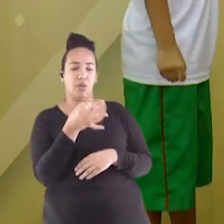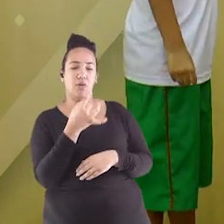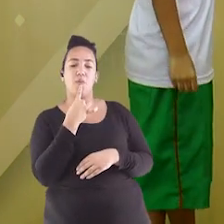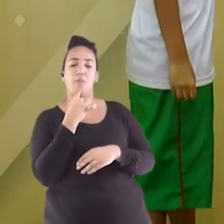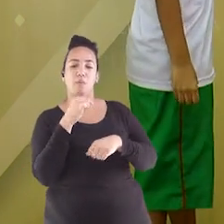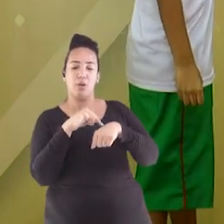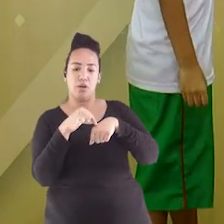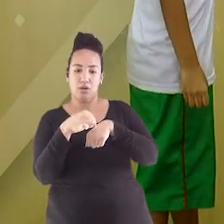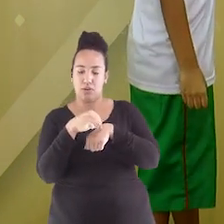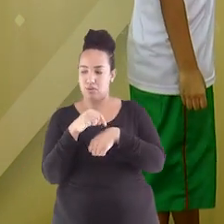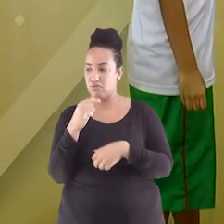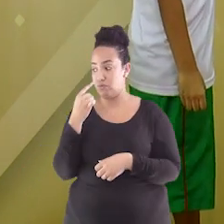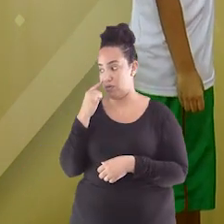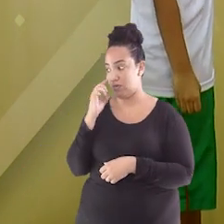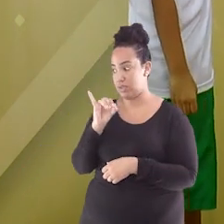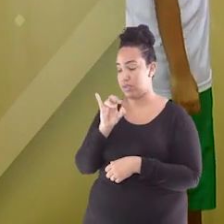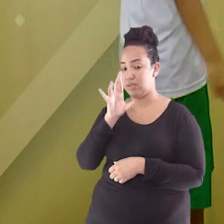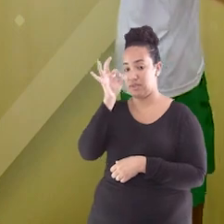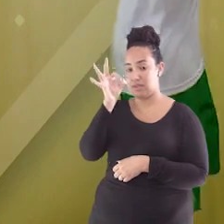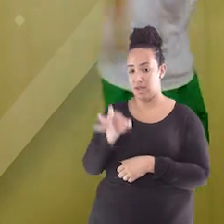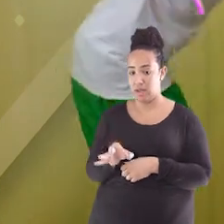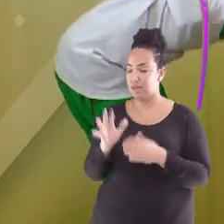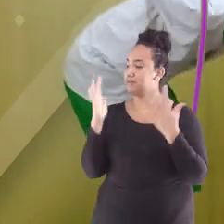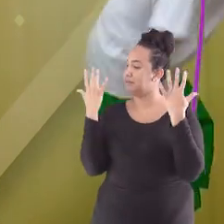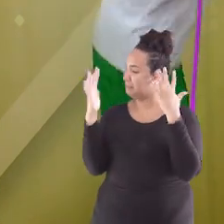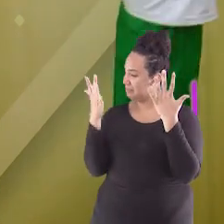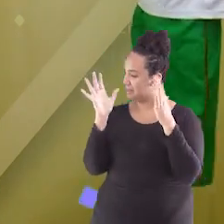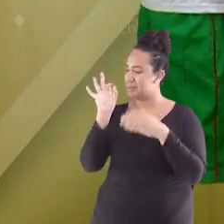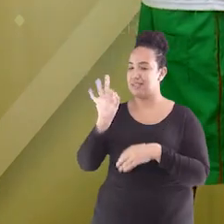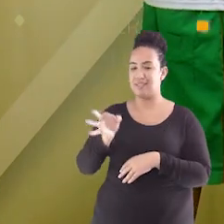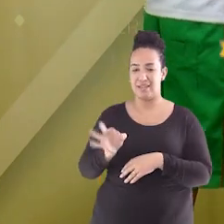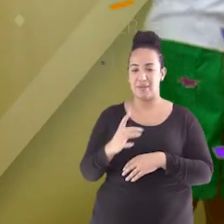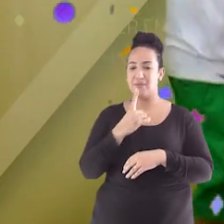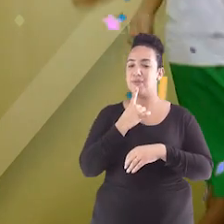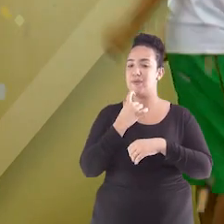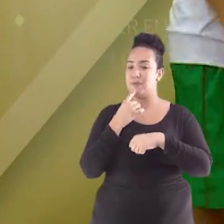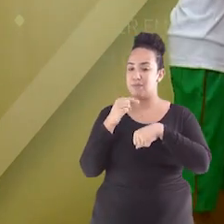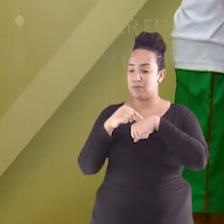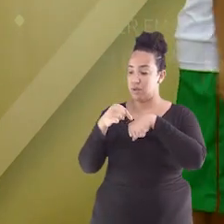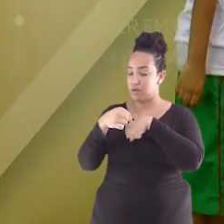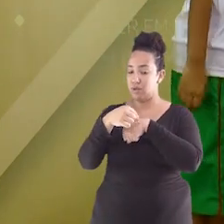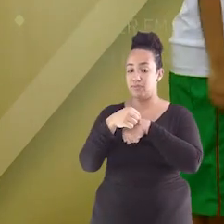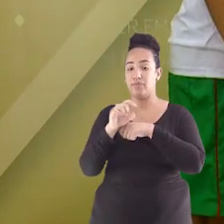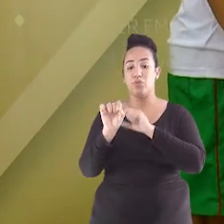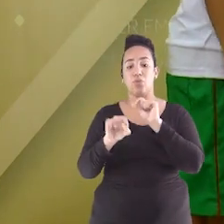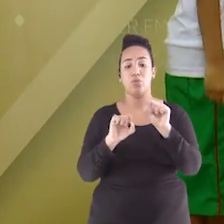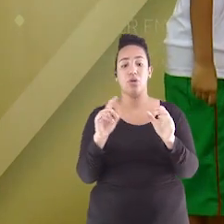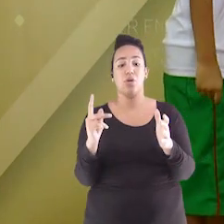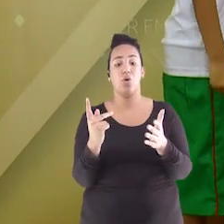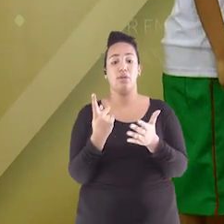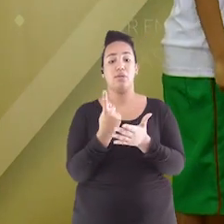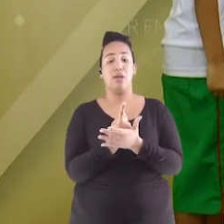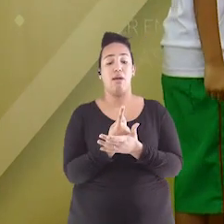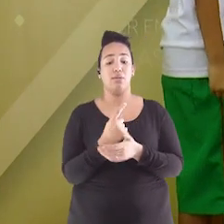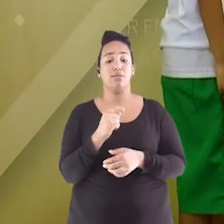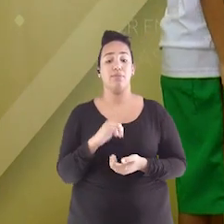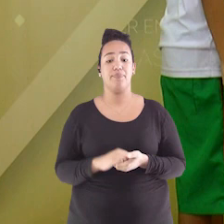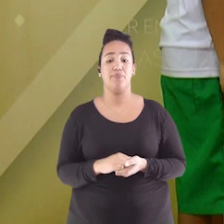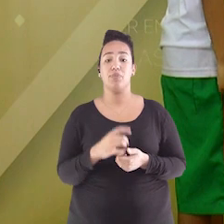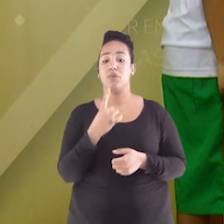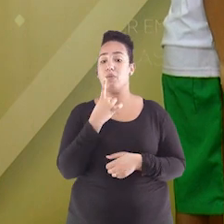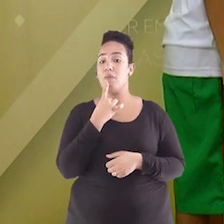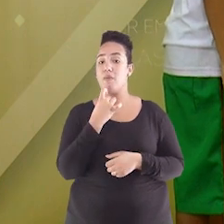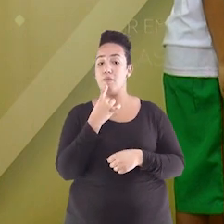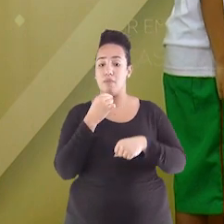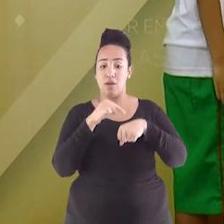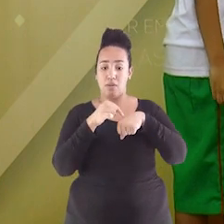ver? Vamos conferir? Olha lá, é o morango, muito bem. O que que acontece? Leon, o morango